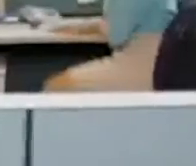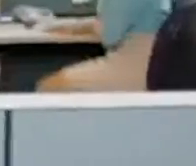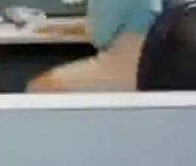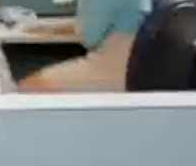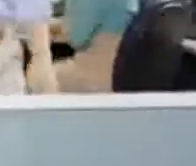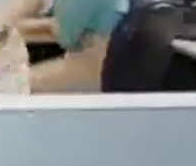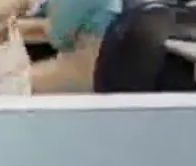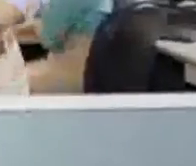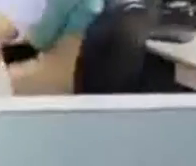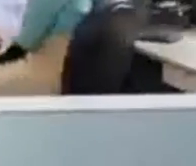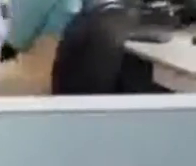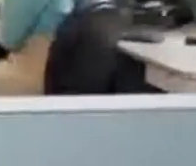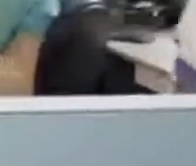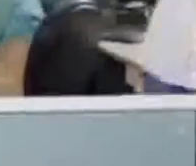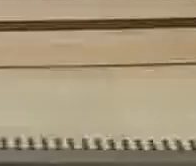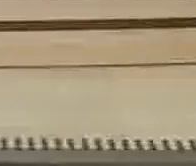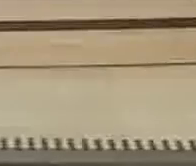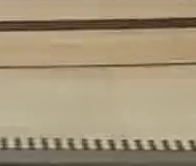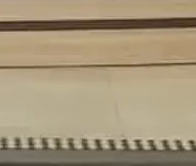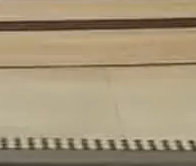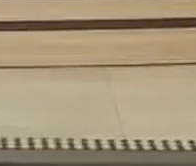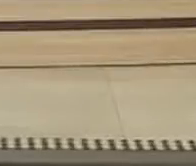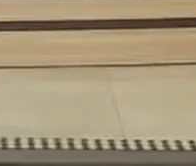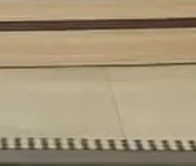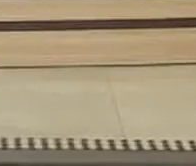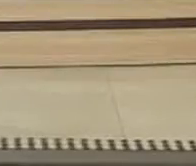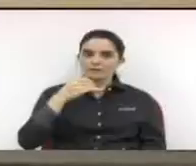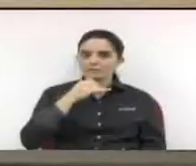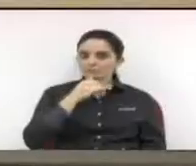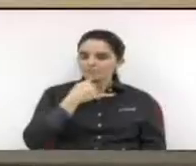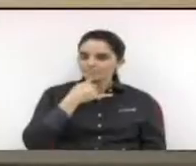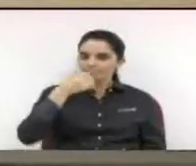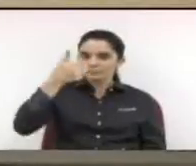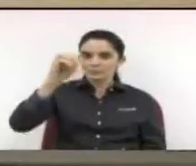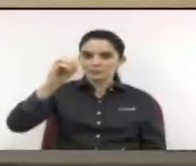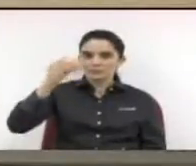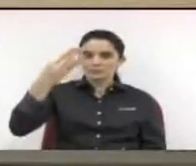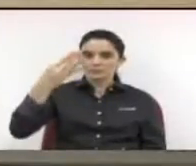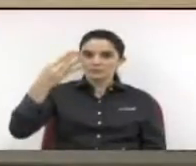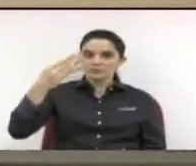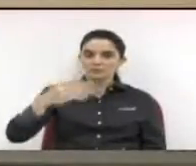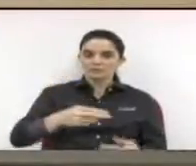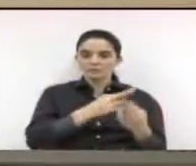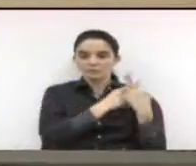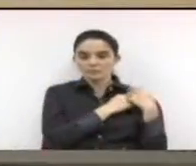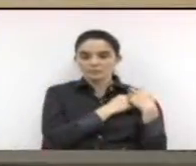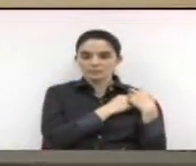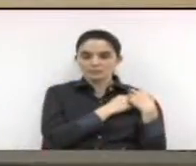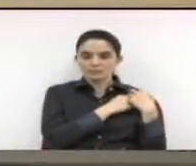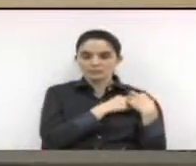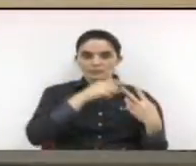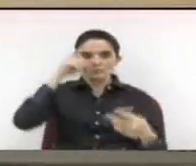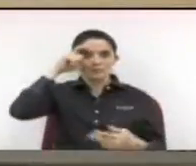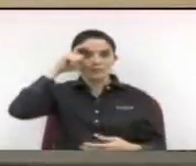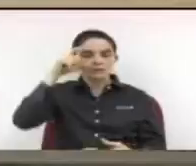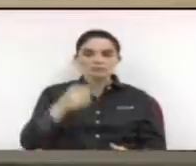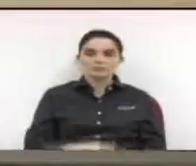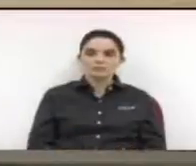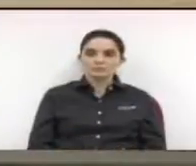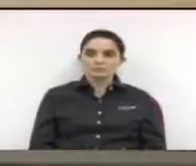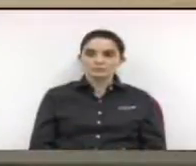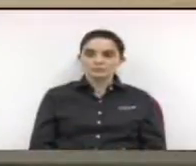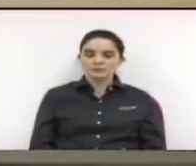Moção de pesar, aliás, a sessão Moção de pesar número 104, de autoria do vereador Faridzane,